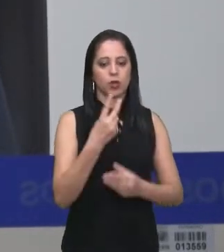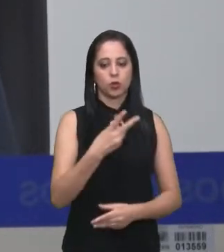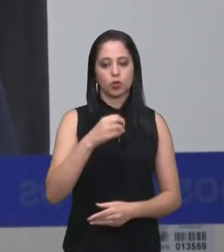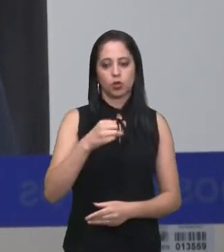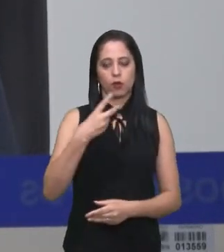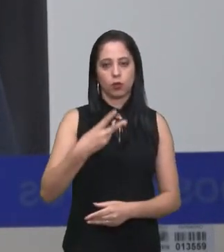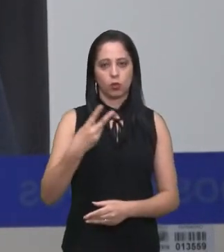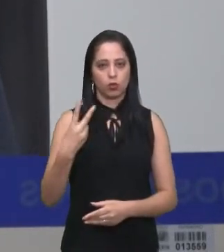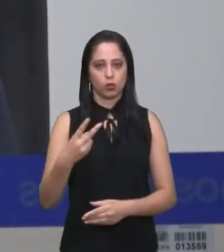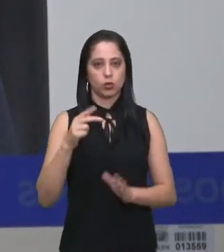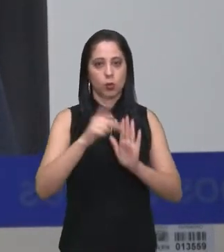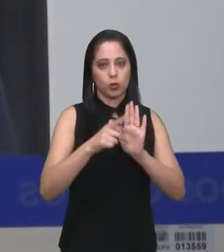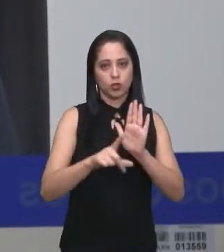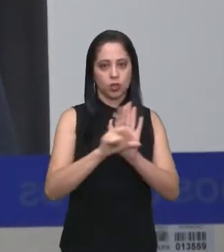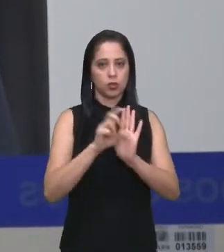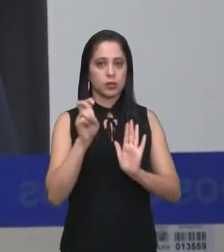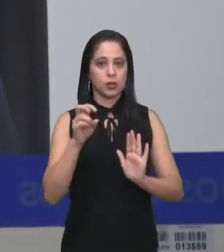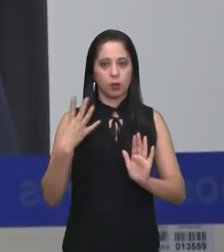2291/2022, projeto de lei número